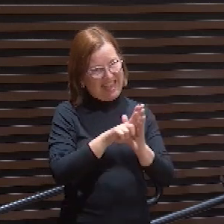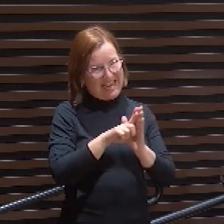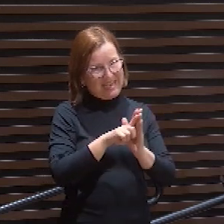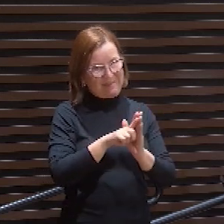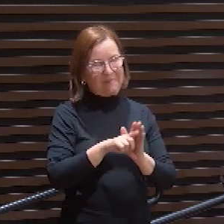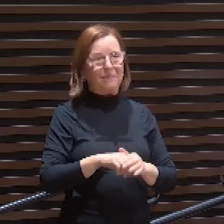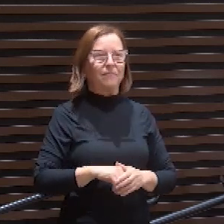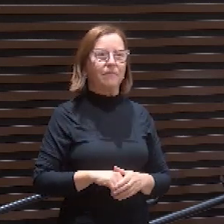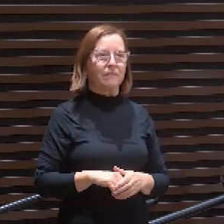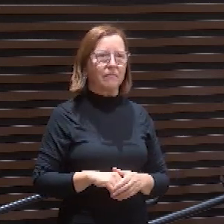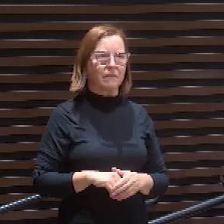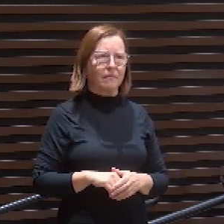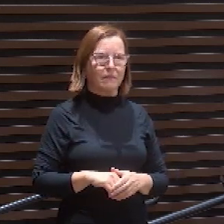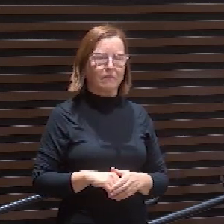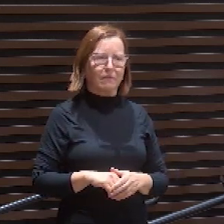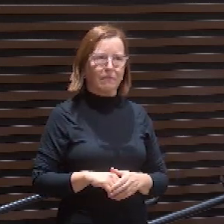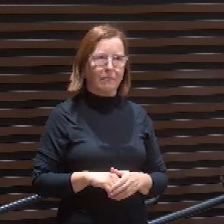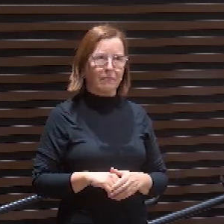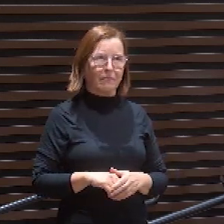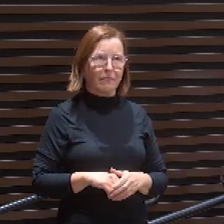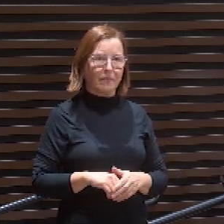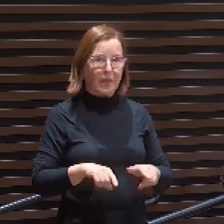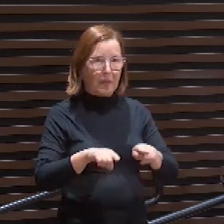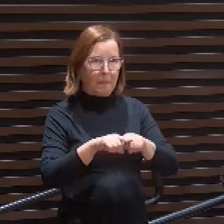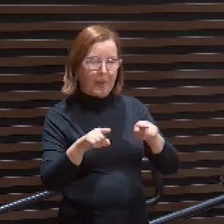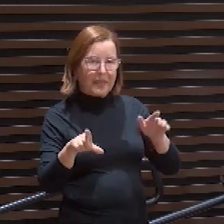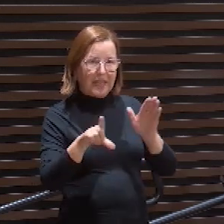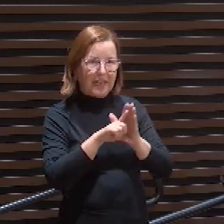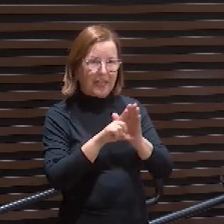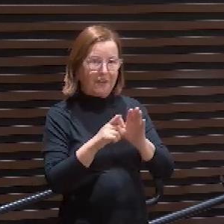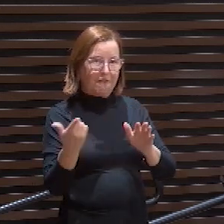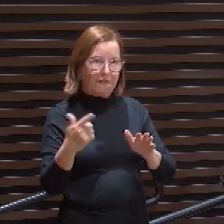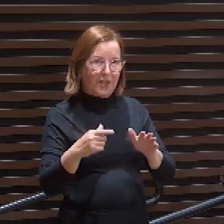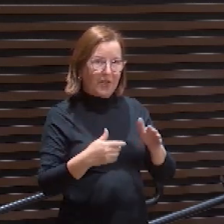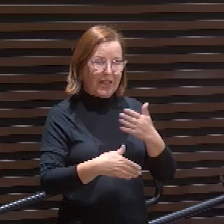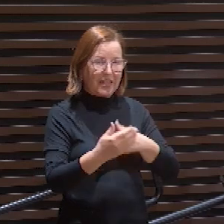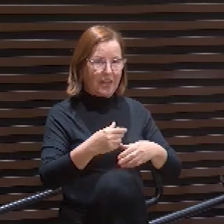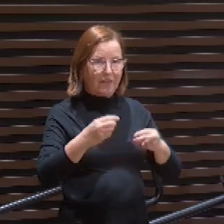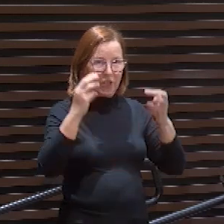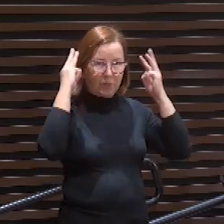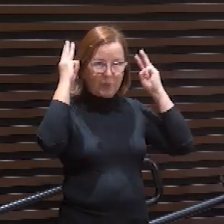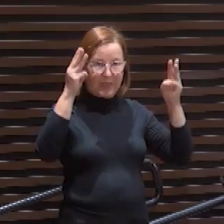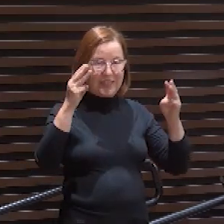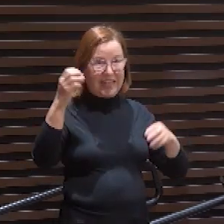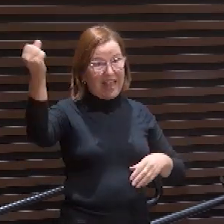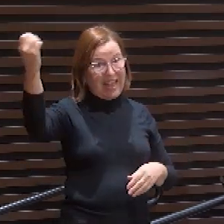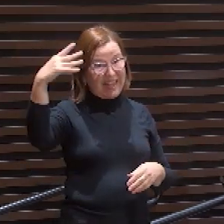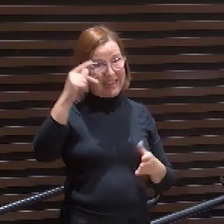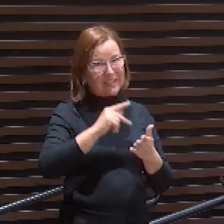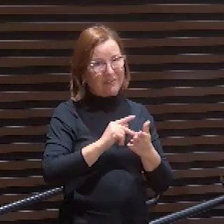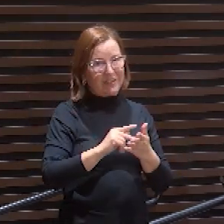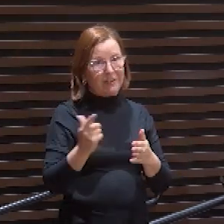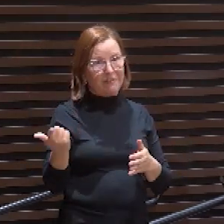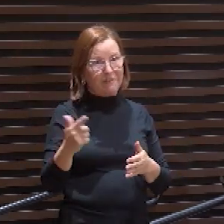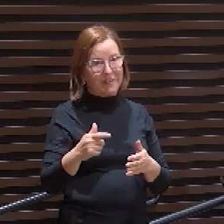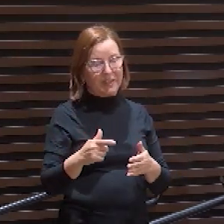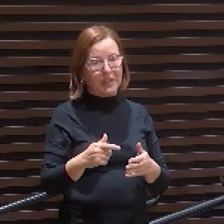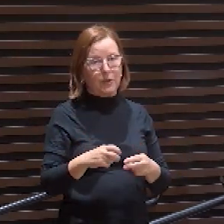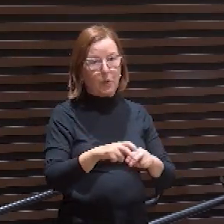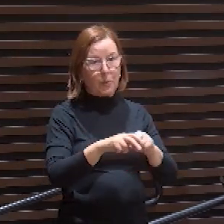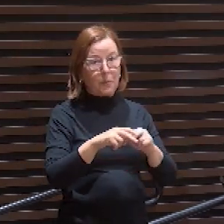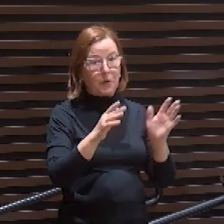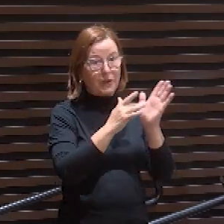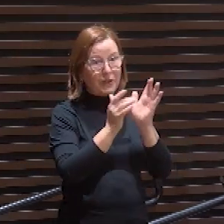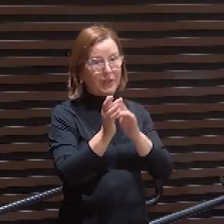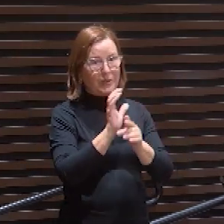Alguém me disse, mas a lei veio por meio de Moisés e a graça e a verdade vieram por Jesus Cristo. Sim, na encarnação, mas